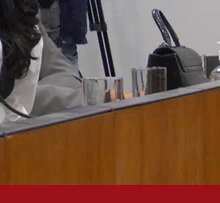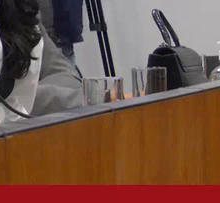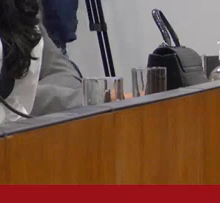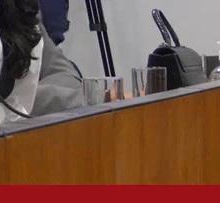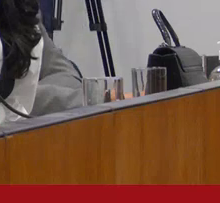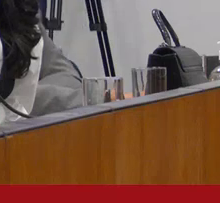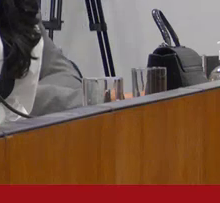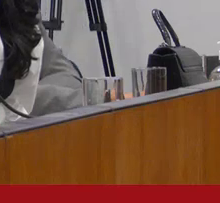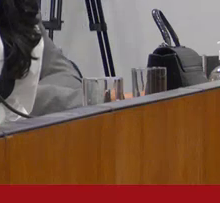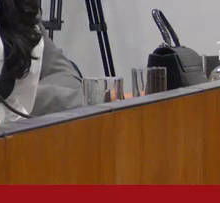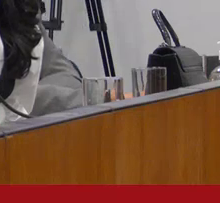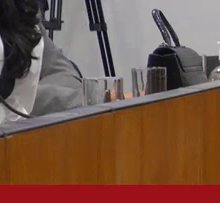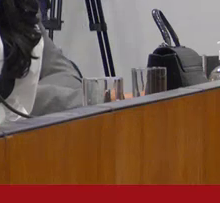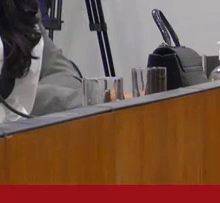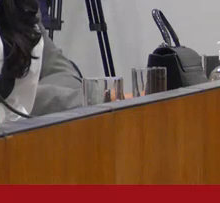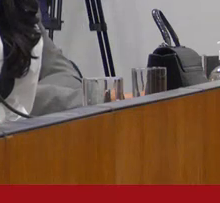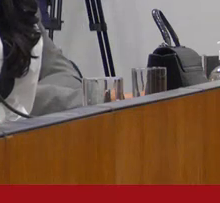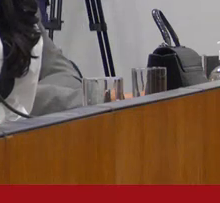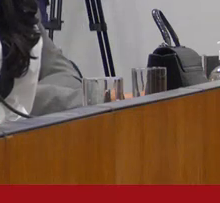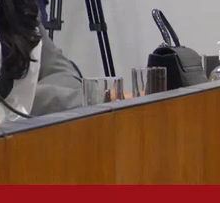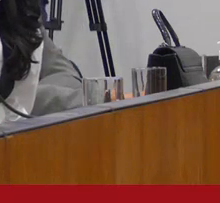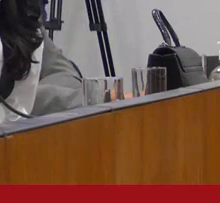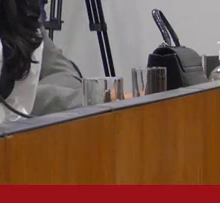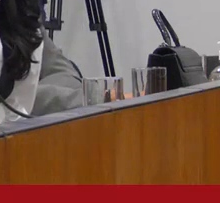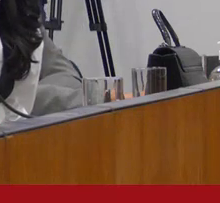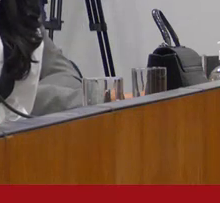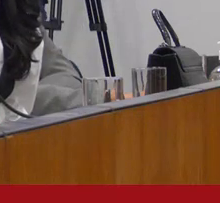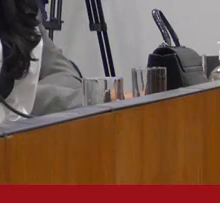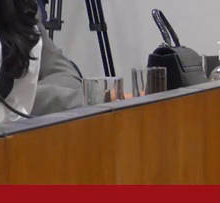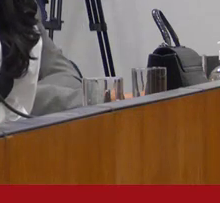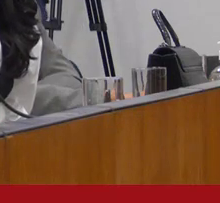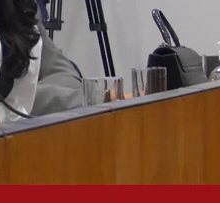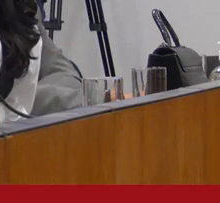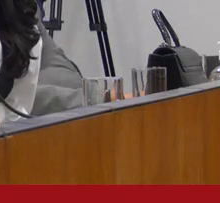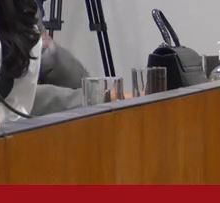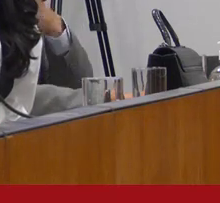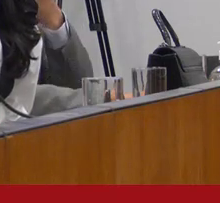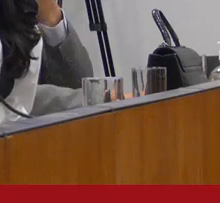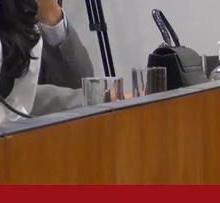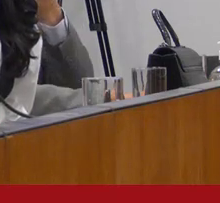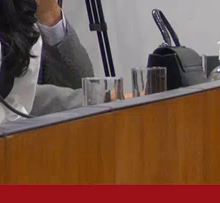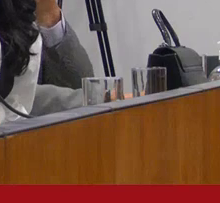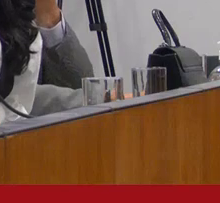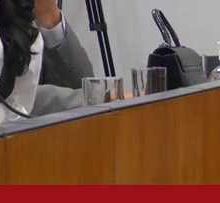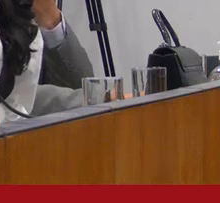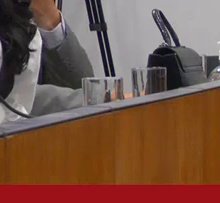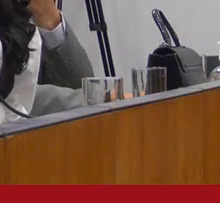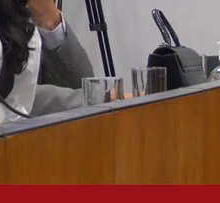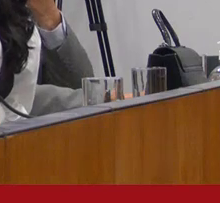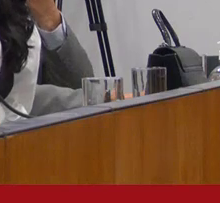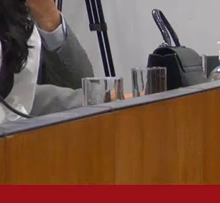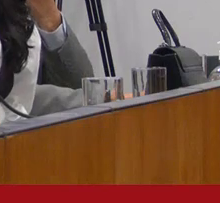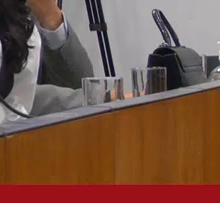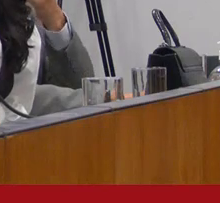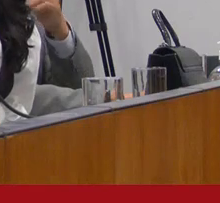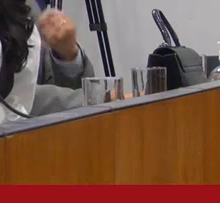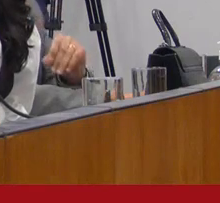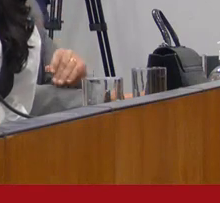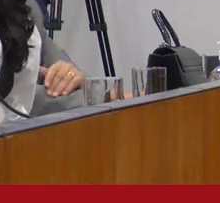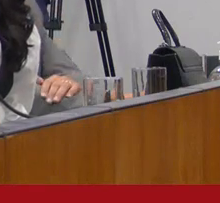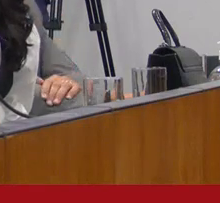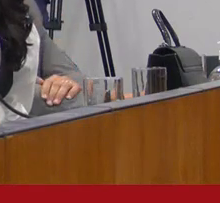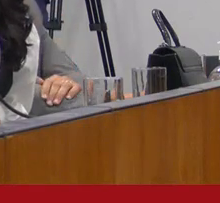palavras, com intimidações, aquele deputado. Só este ato, senhor presidente,